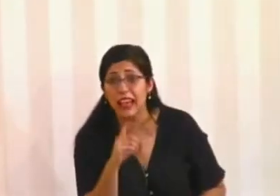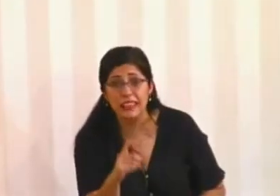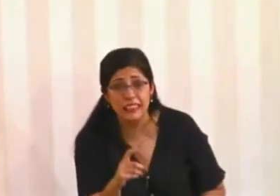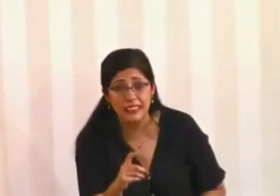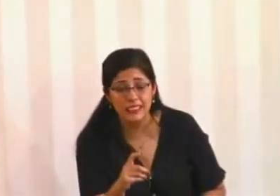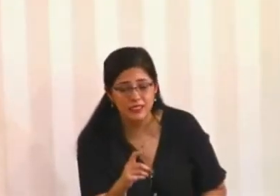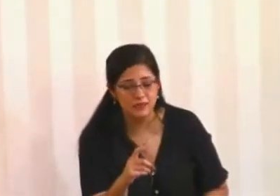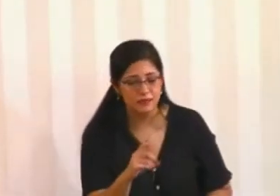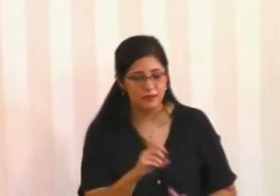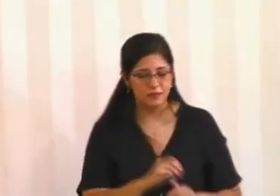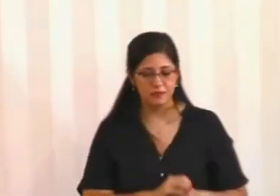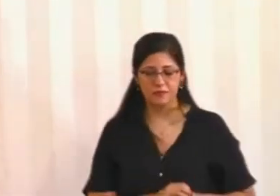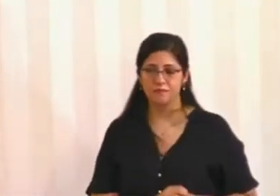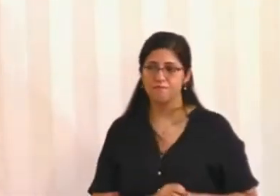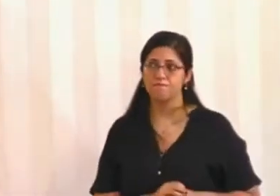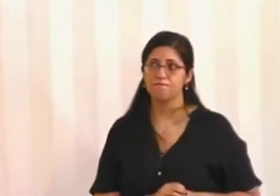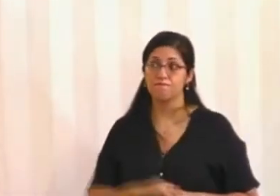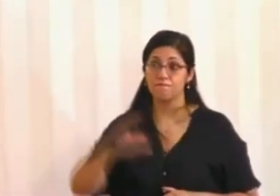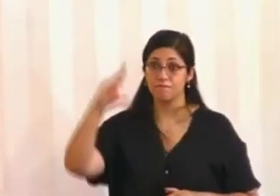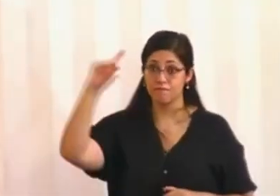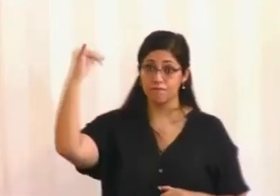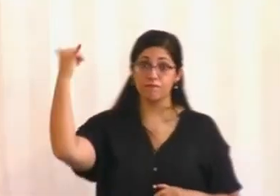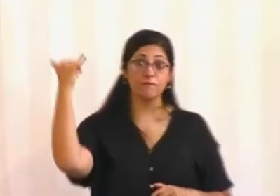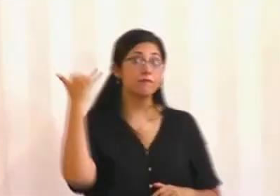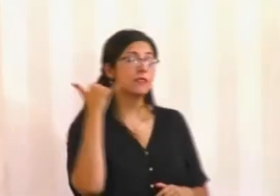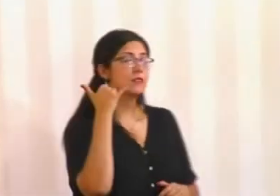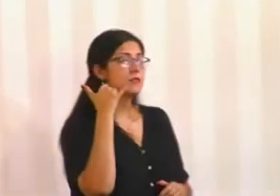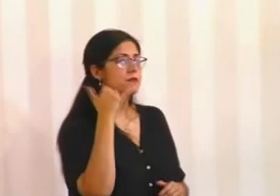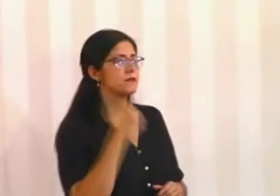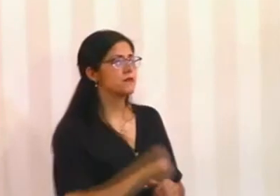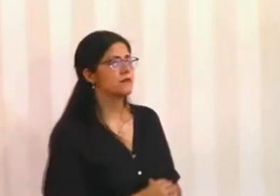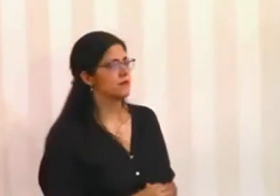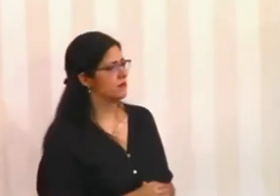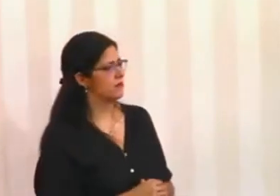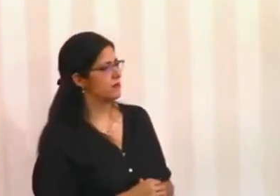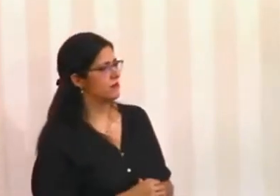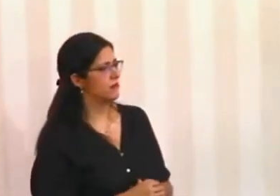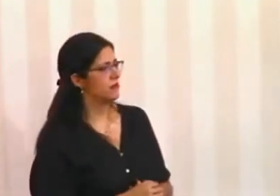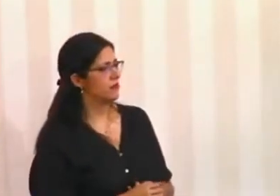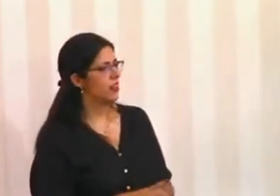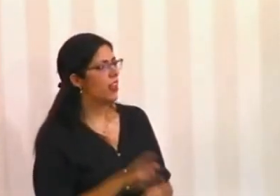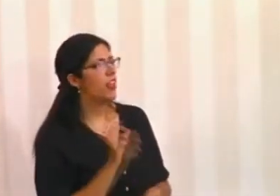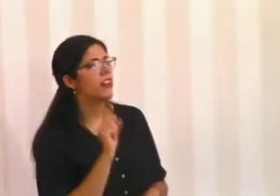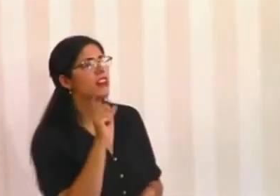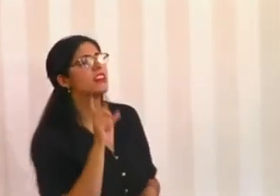Mas daí sabe o que Deus fala para ele naquele dia? Quem disse que você está voltando para casa?